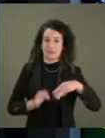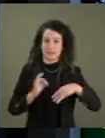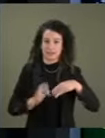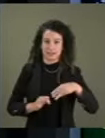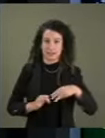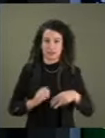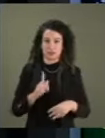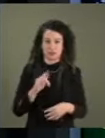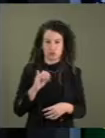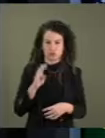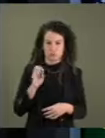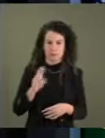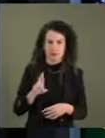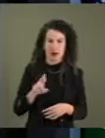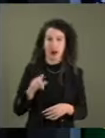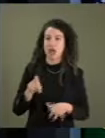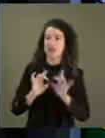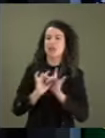geral.